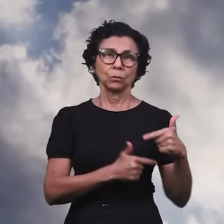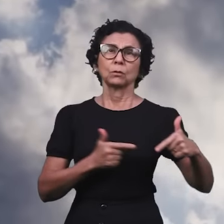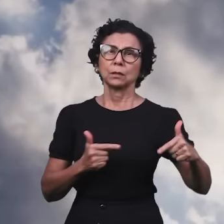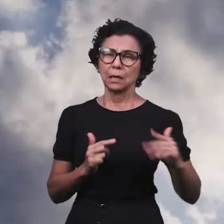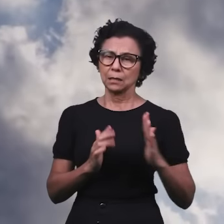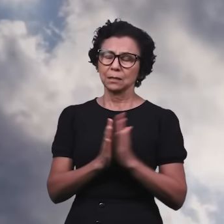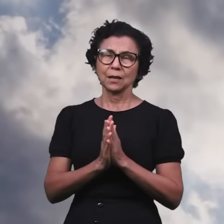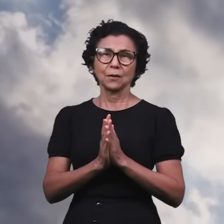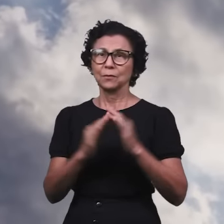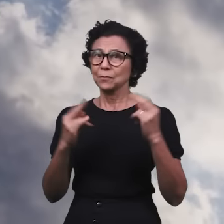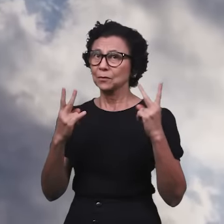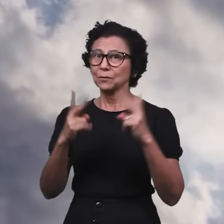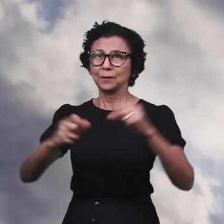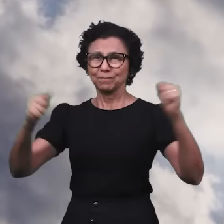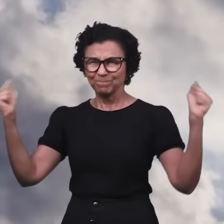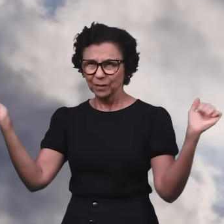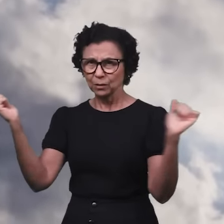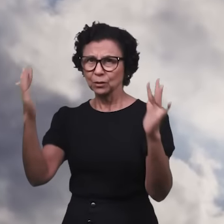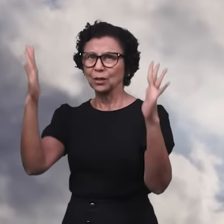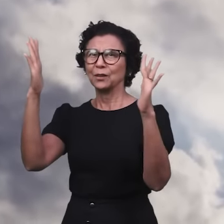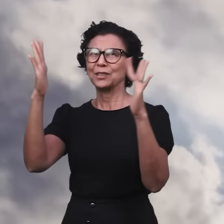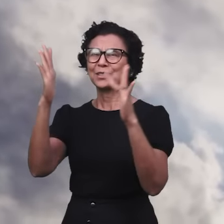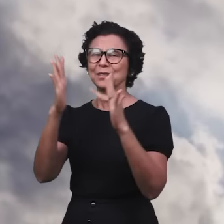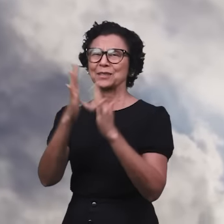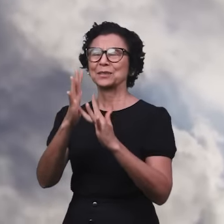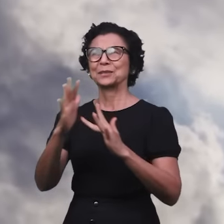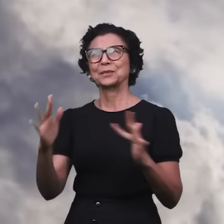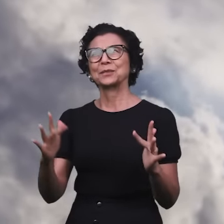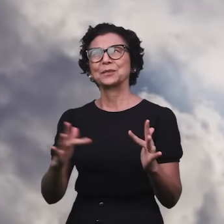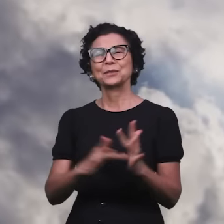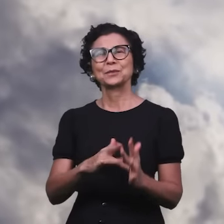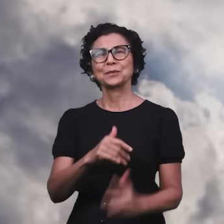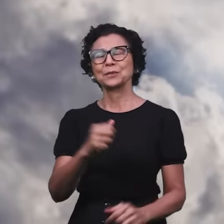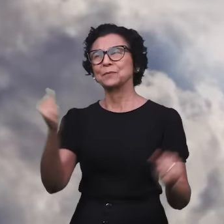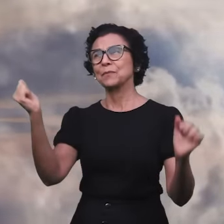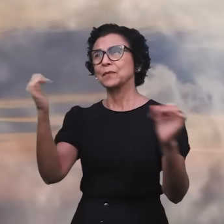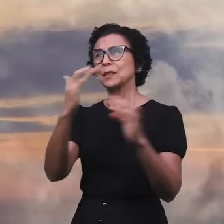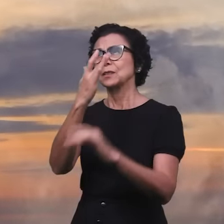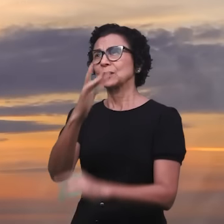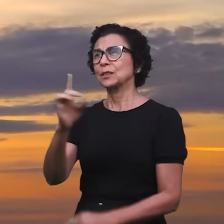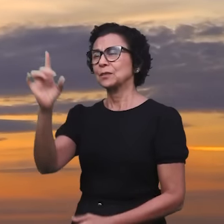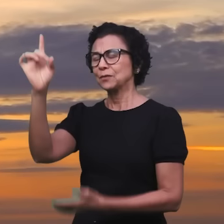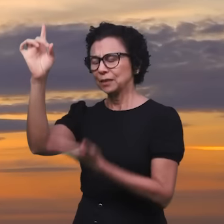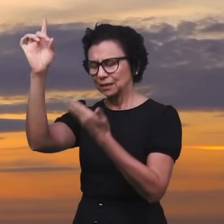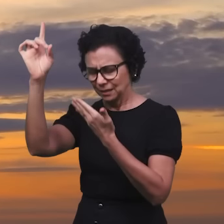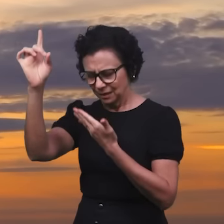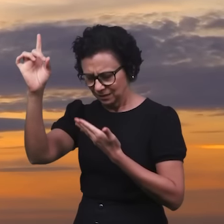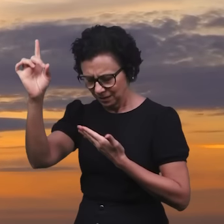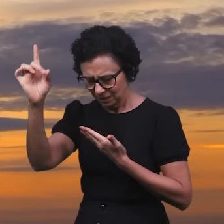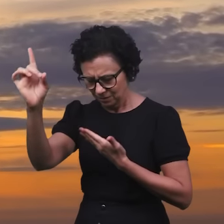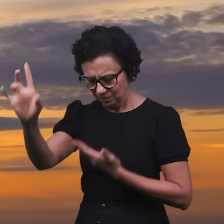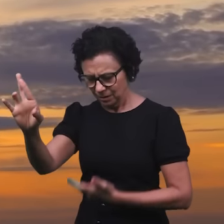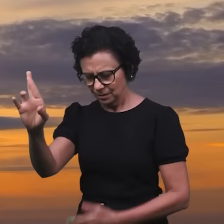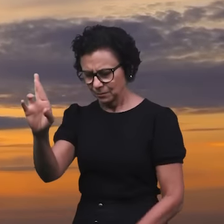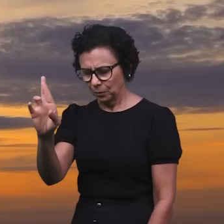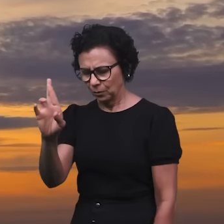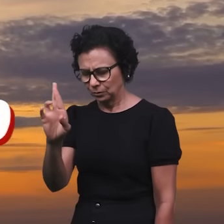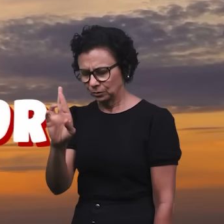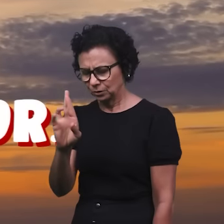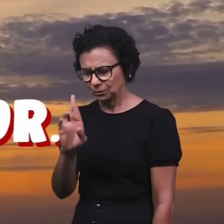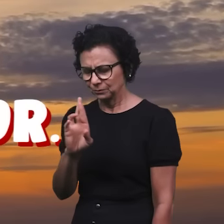Batalha, oração, vitória, glória a Jesus. Glorifico a Deus